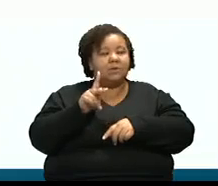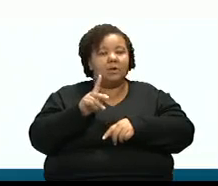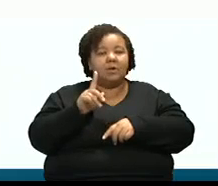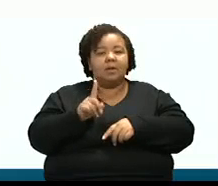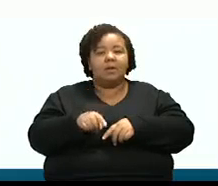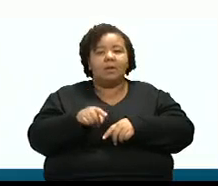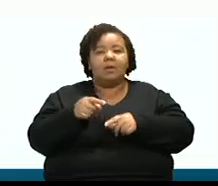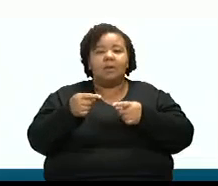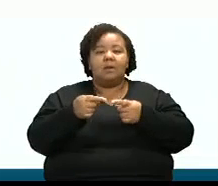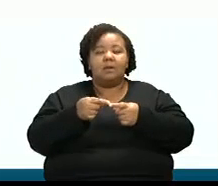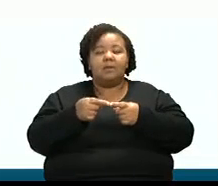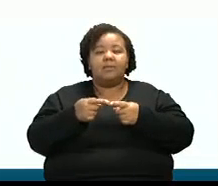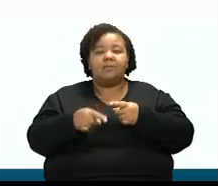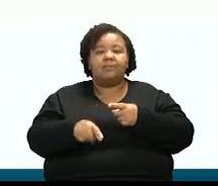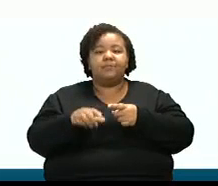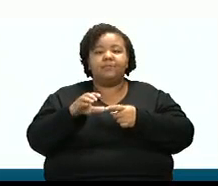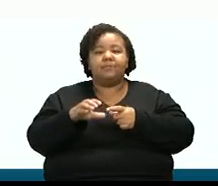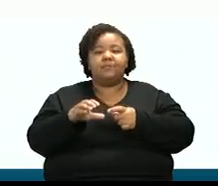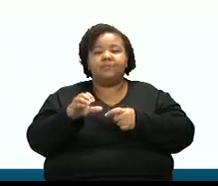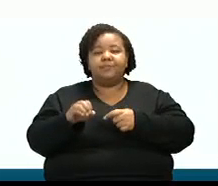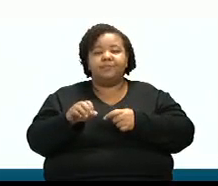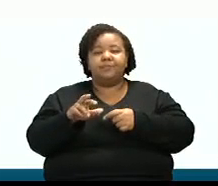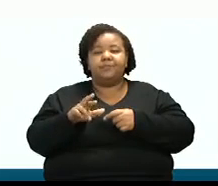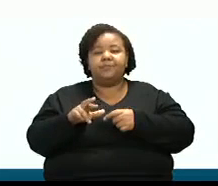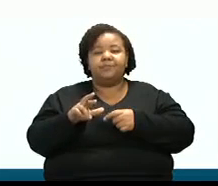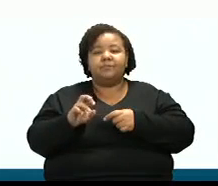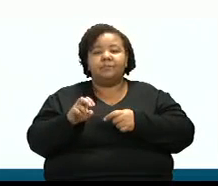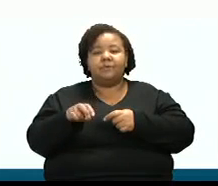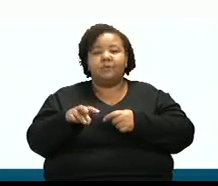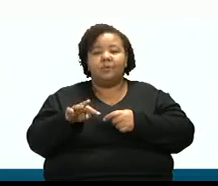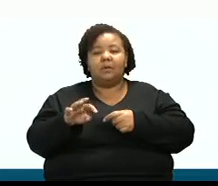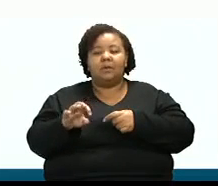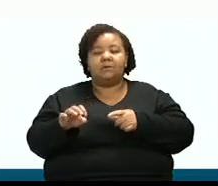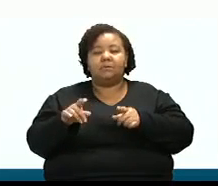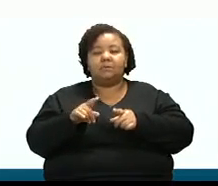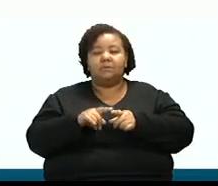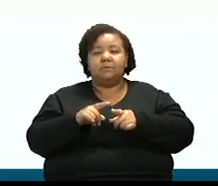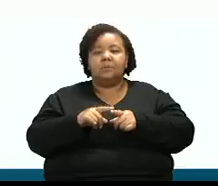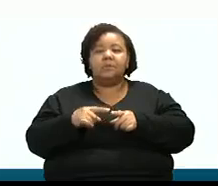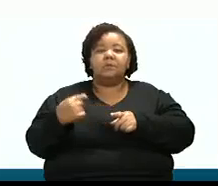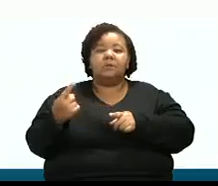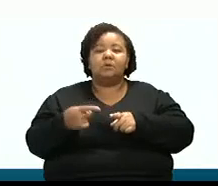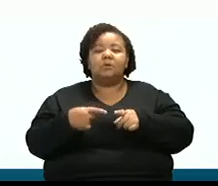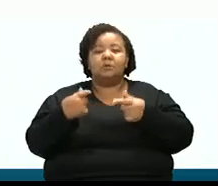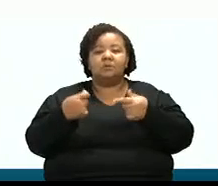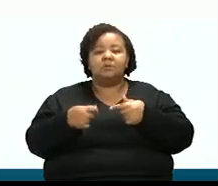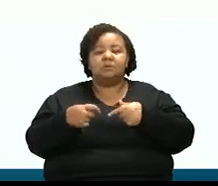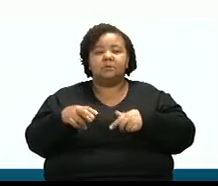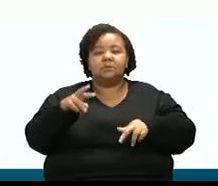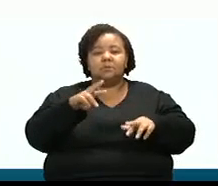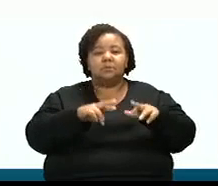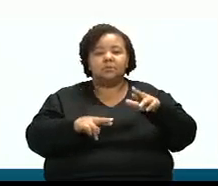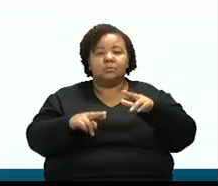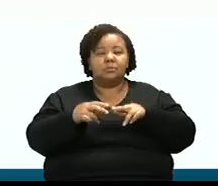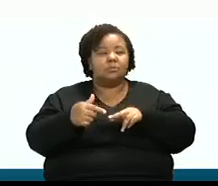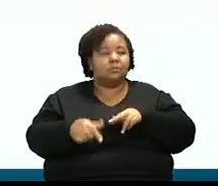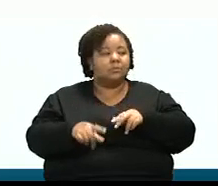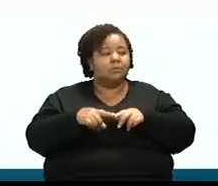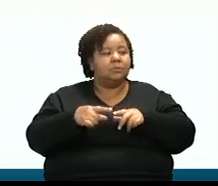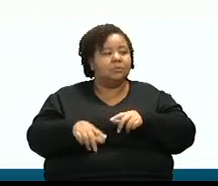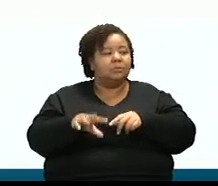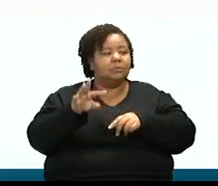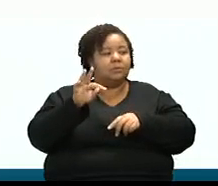física associada, a corrente é uma determinada constante também. Nós precisaremos avaliar o θ, o R